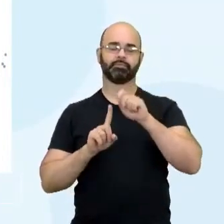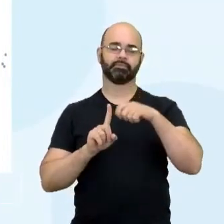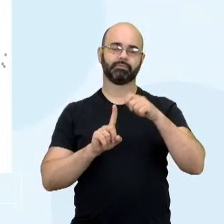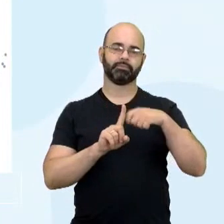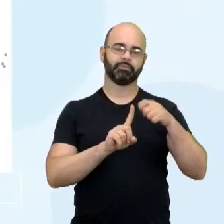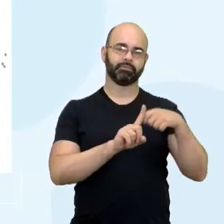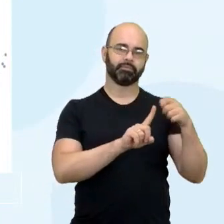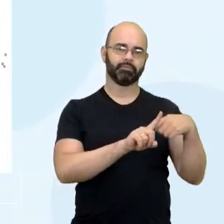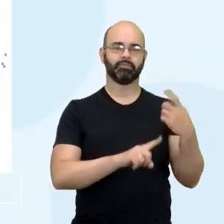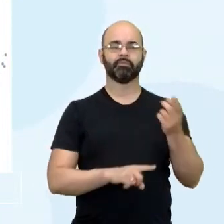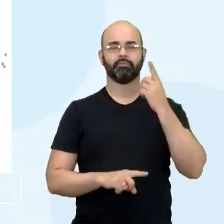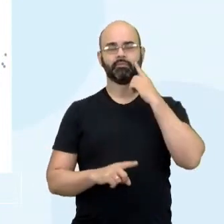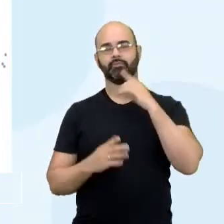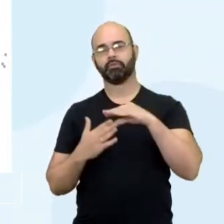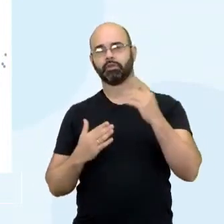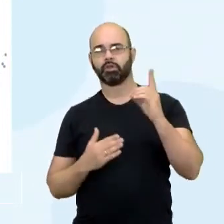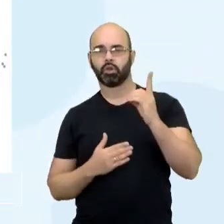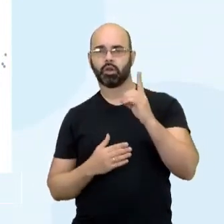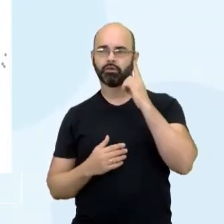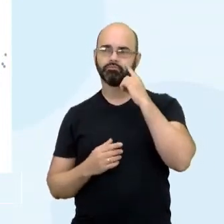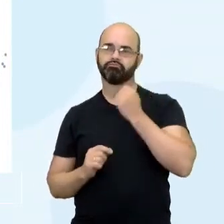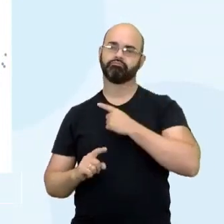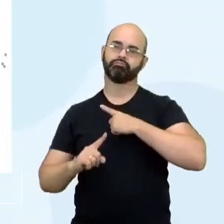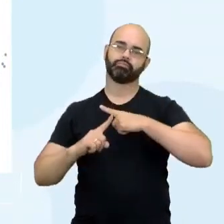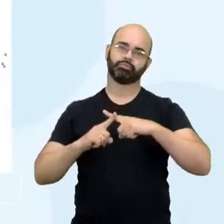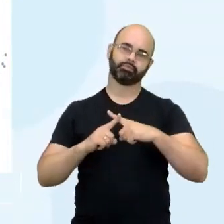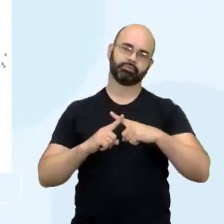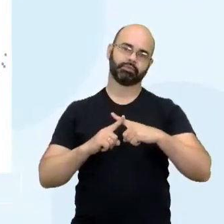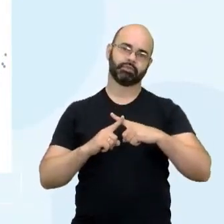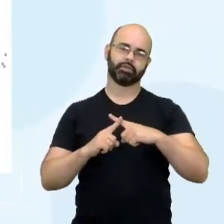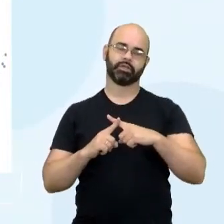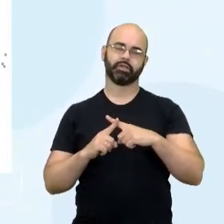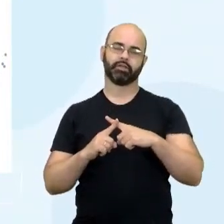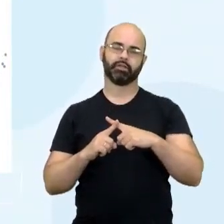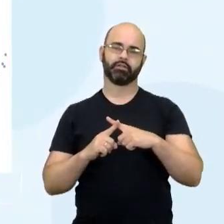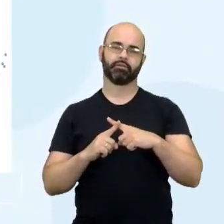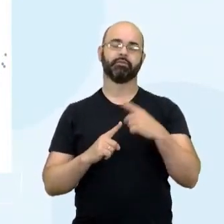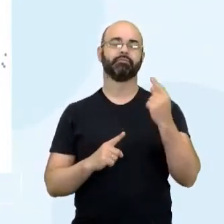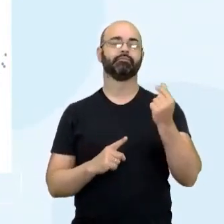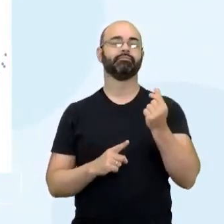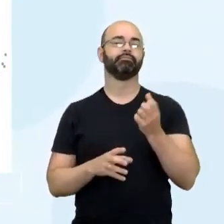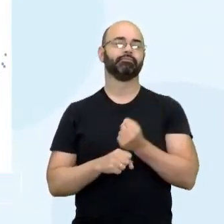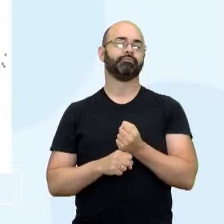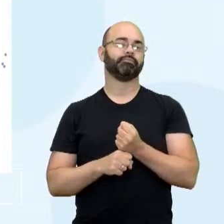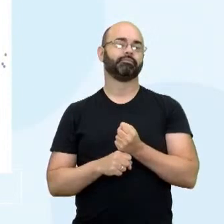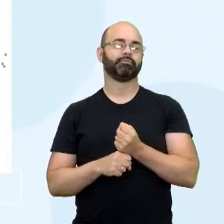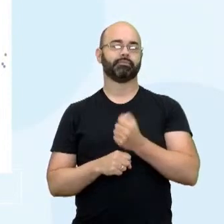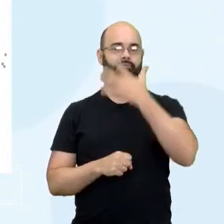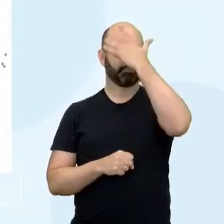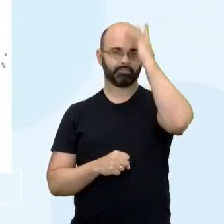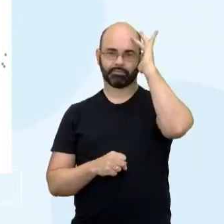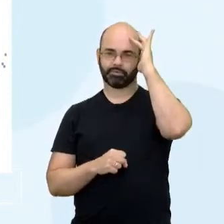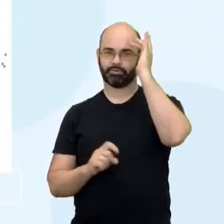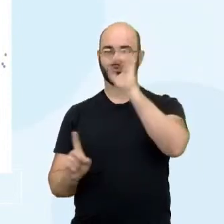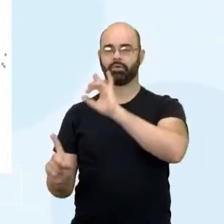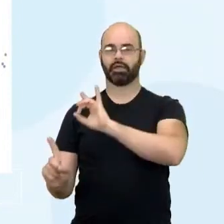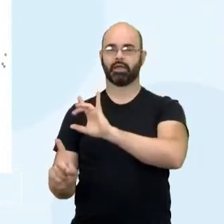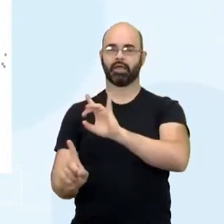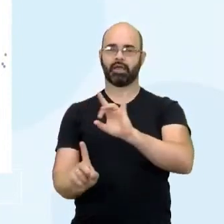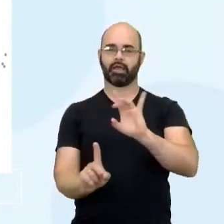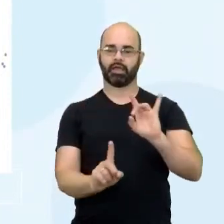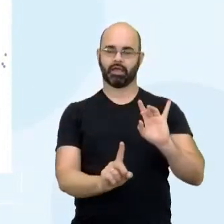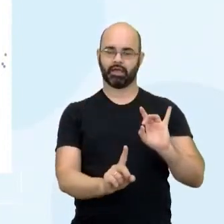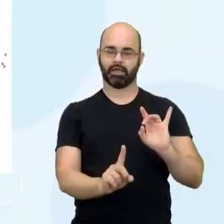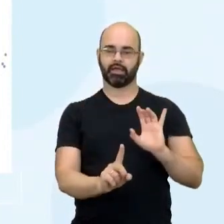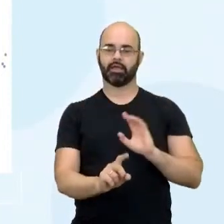está o valor do dólar, né, e multiplica aí, e aí você vai ter o valor aí, né, nominal per capita da população